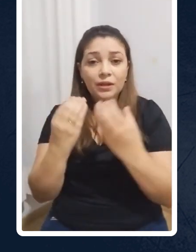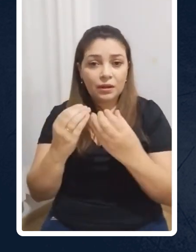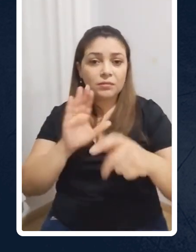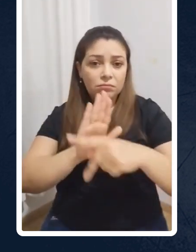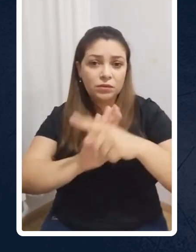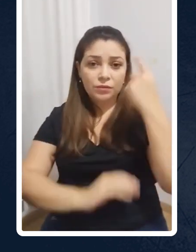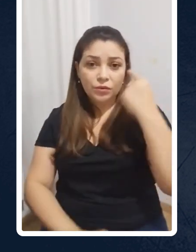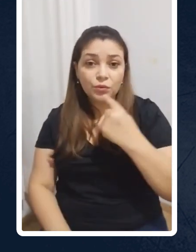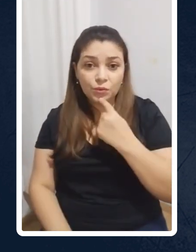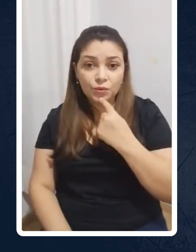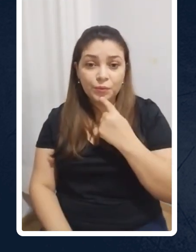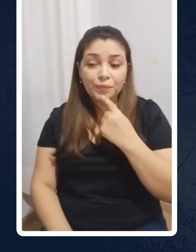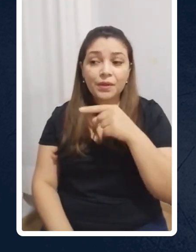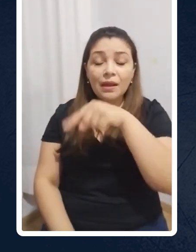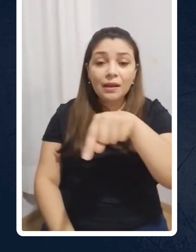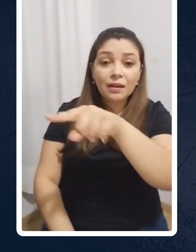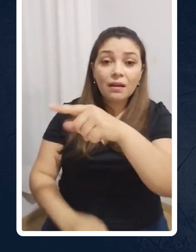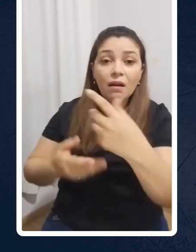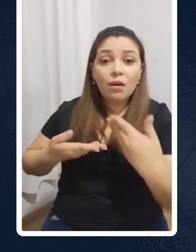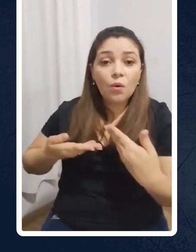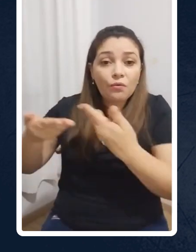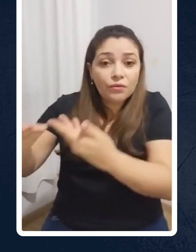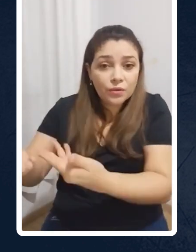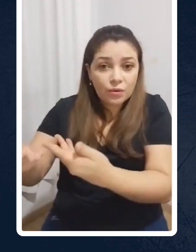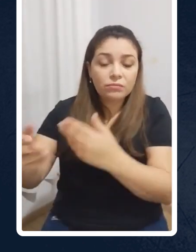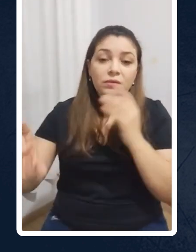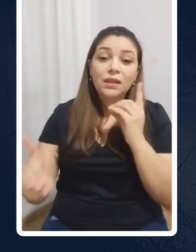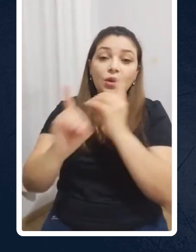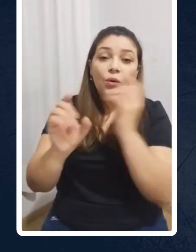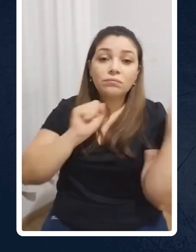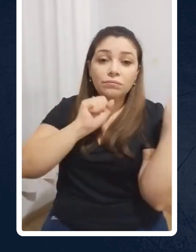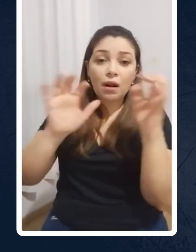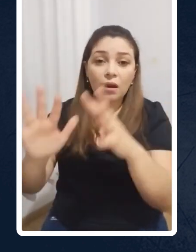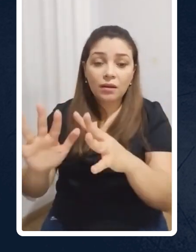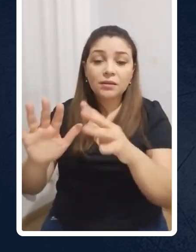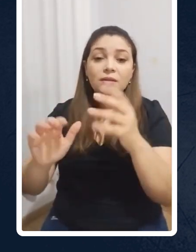para um encontro de final de semana. Nós fomos para uma